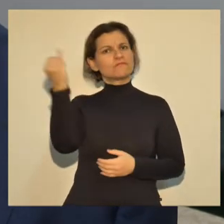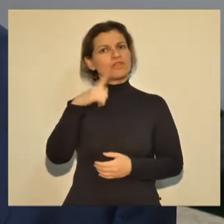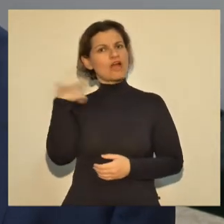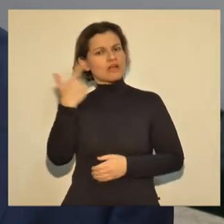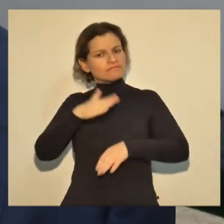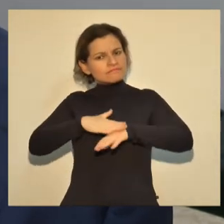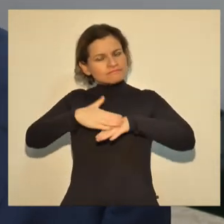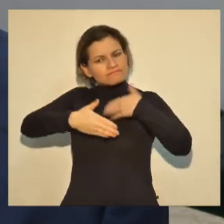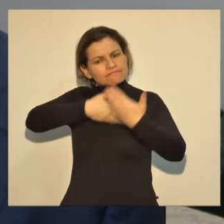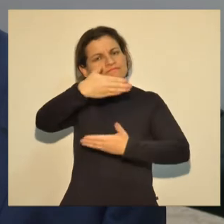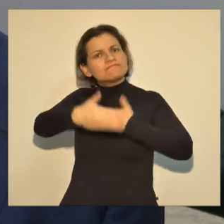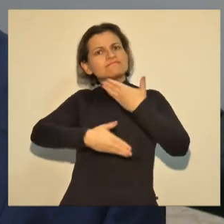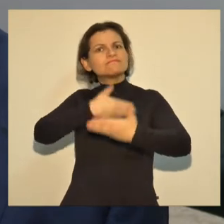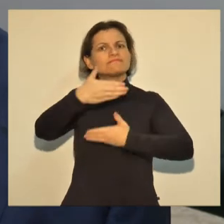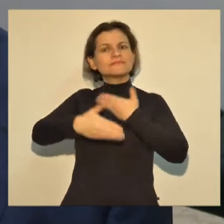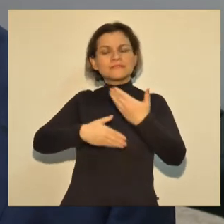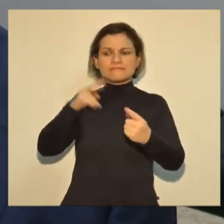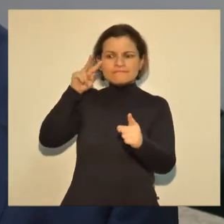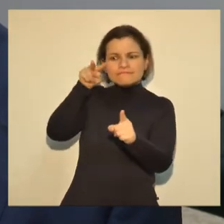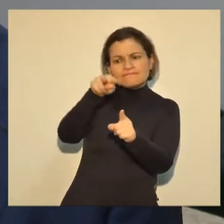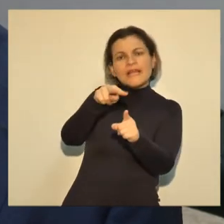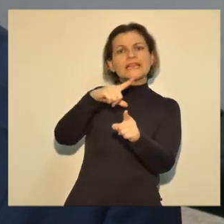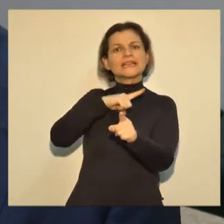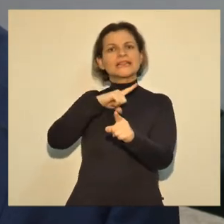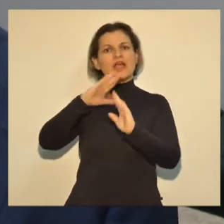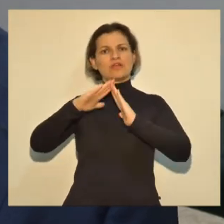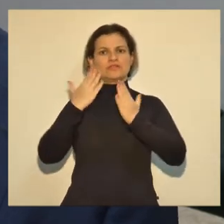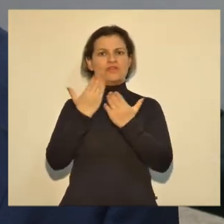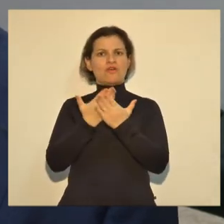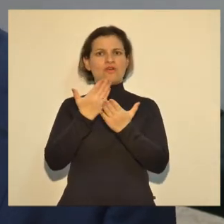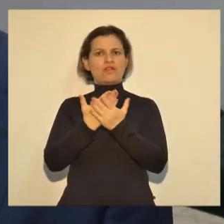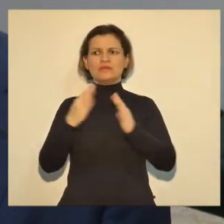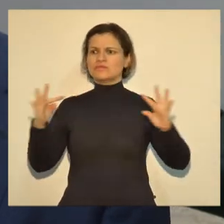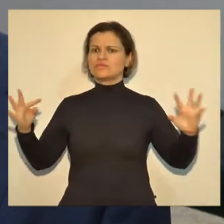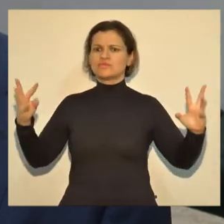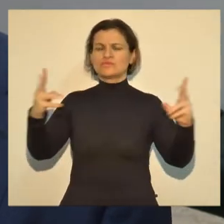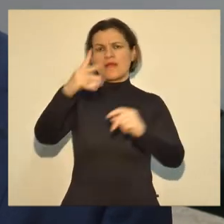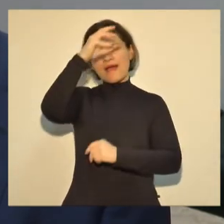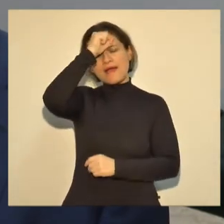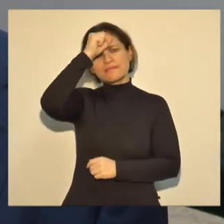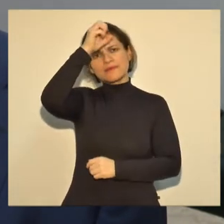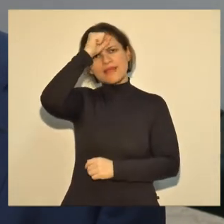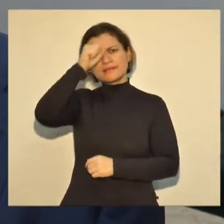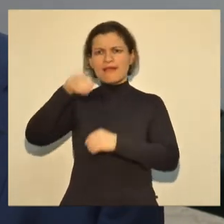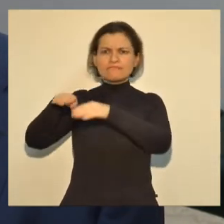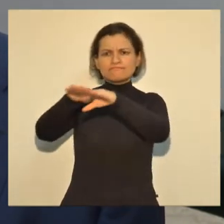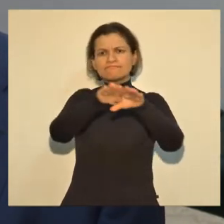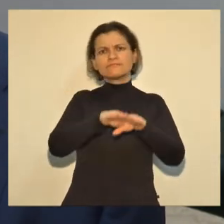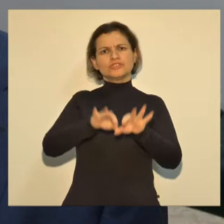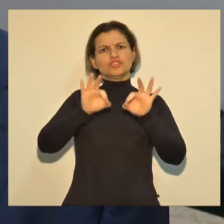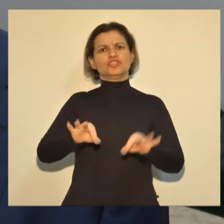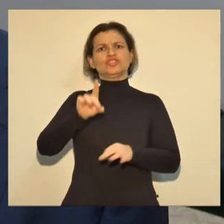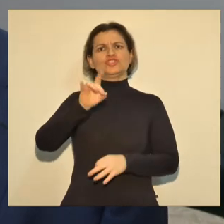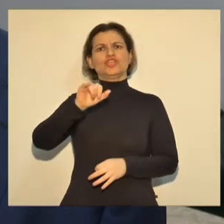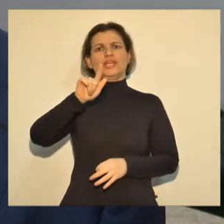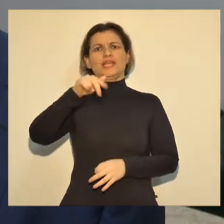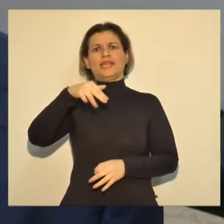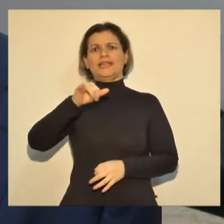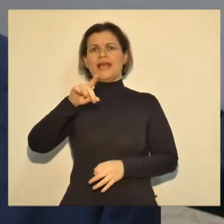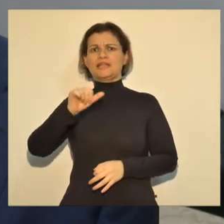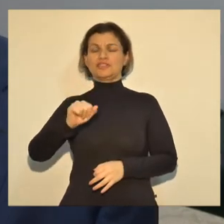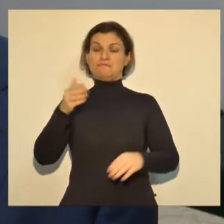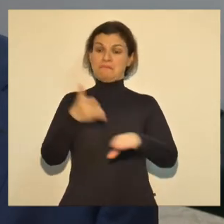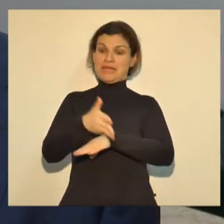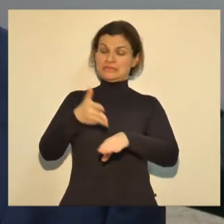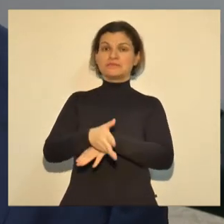nós desenvolvermos esta perspectiva de termos uma escola em que todos aprendem com igual dignidade, todos aprendem com